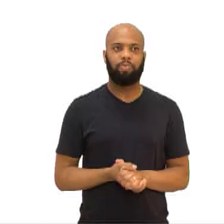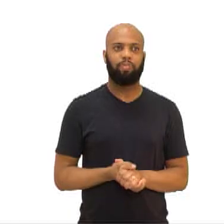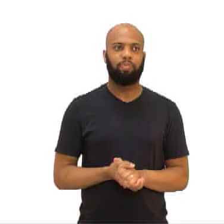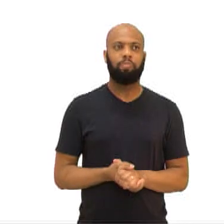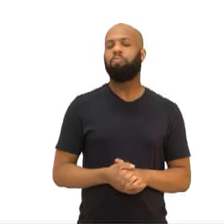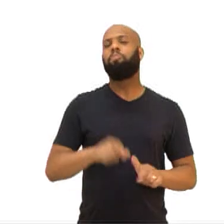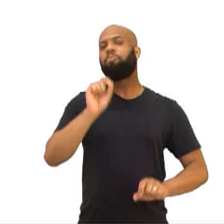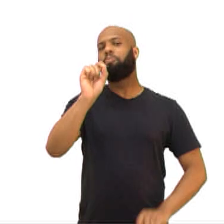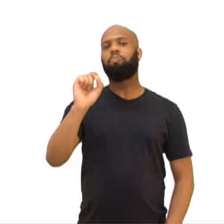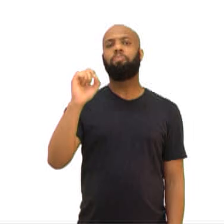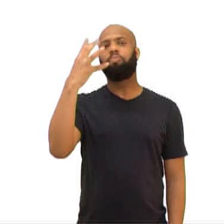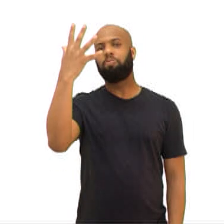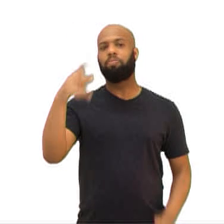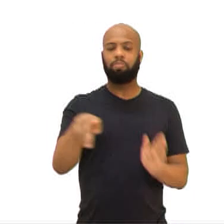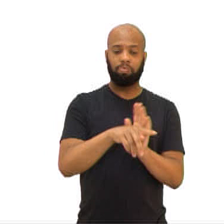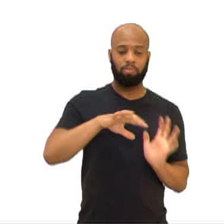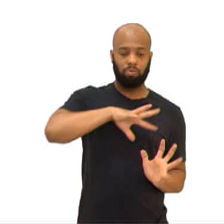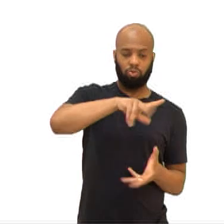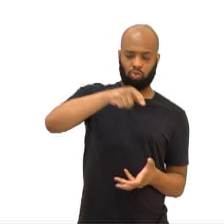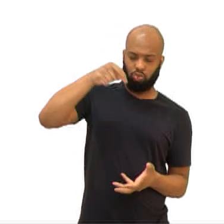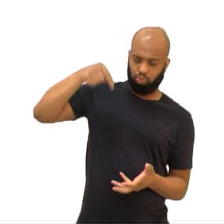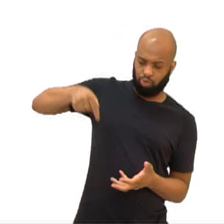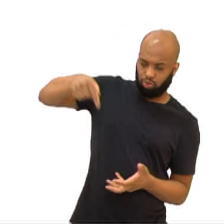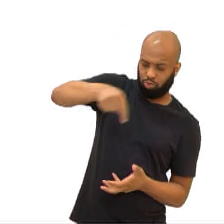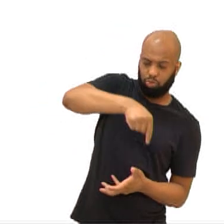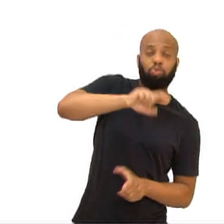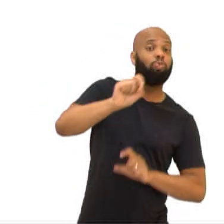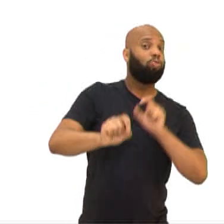Então, o que estava acontecendo no mundo nessa época?